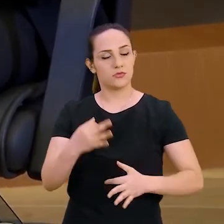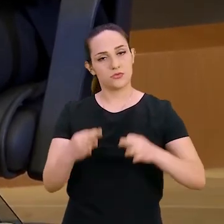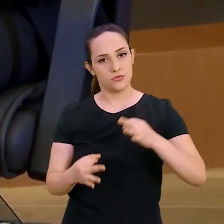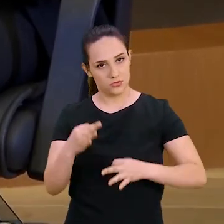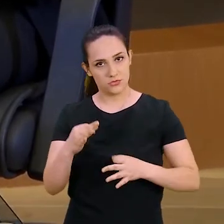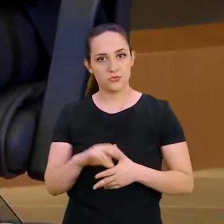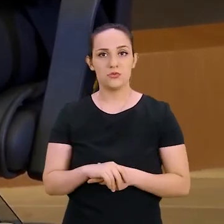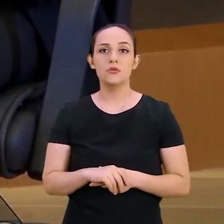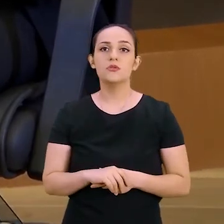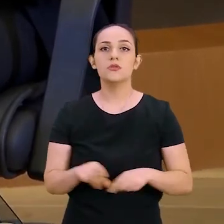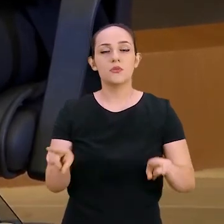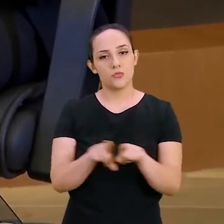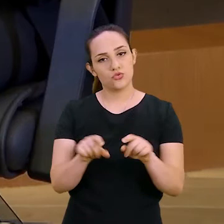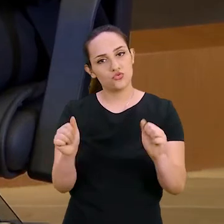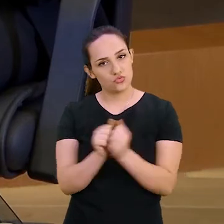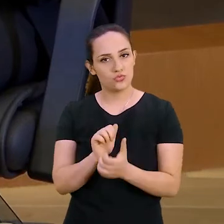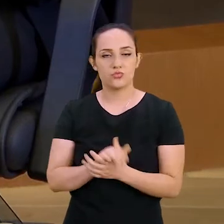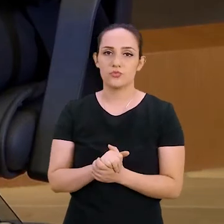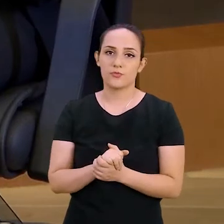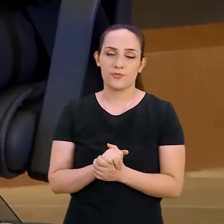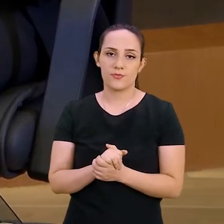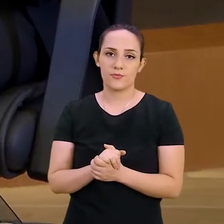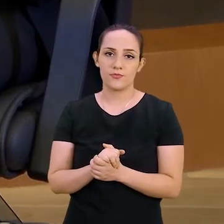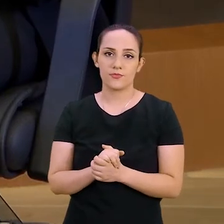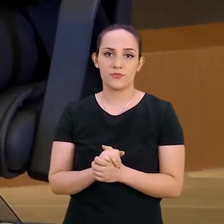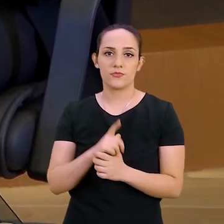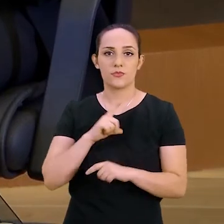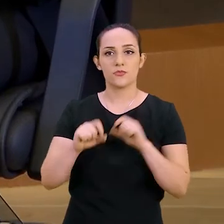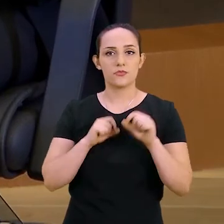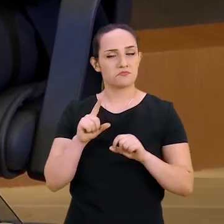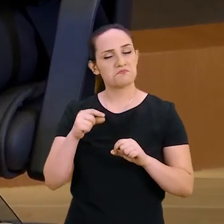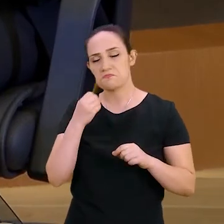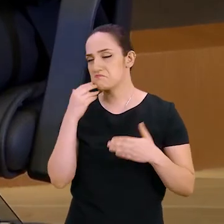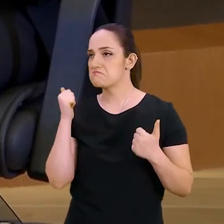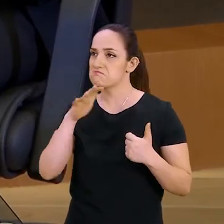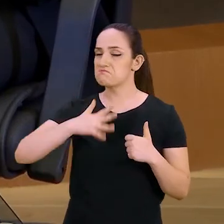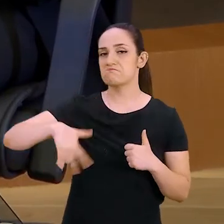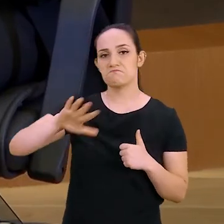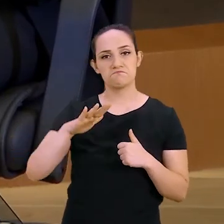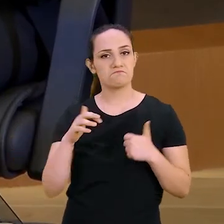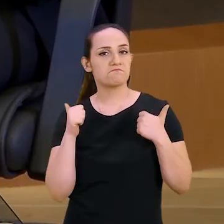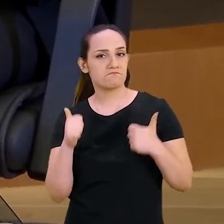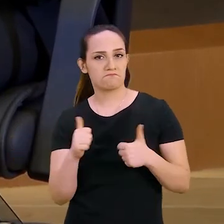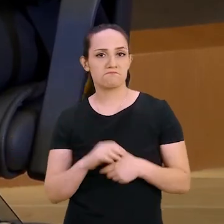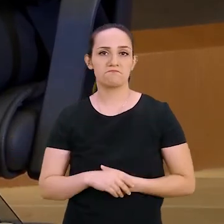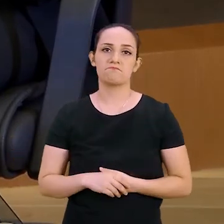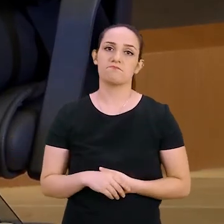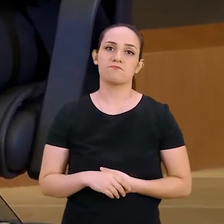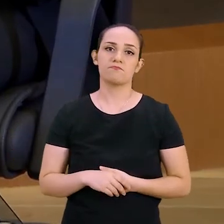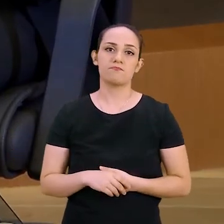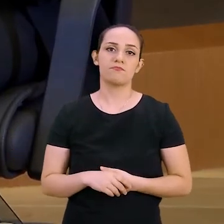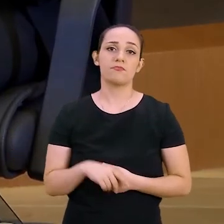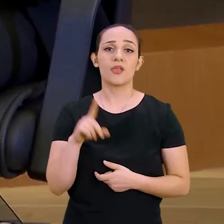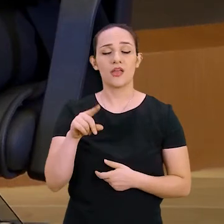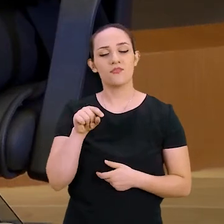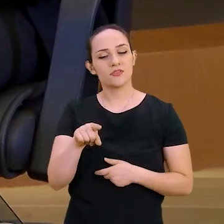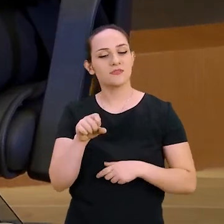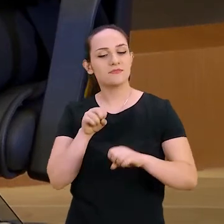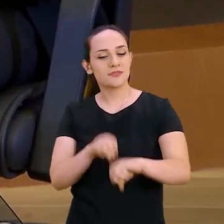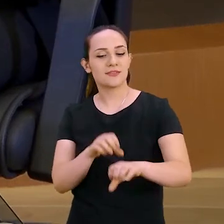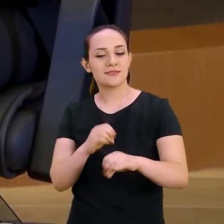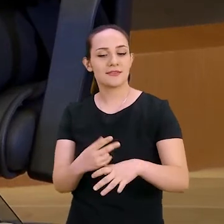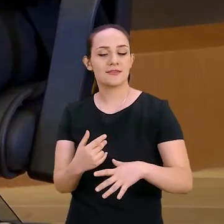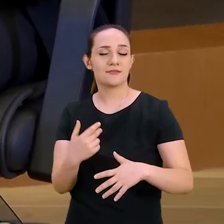da escola judiciária acabam participando também. E acaba ficando um clima muito gostoso, acaba se tornando